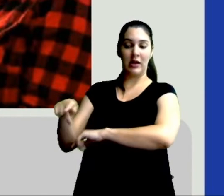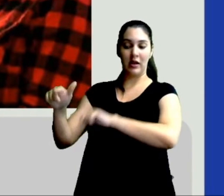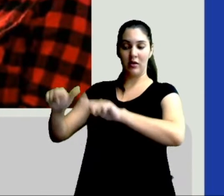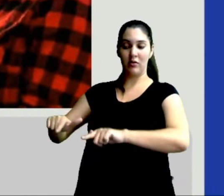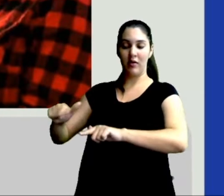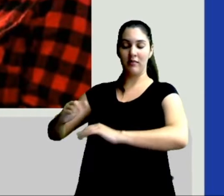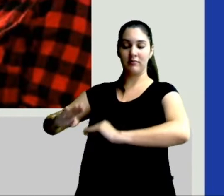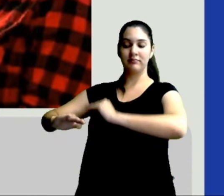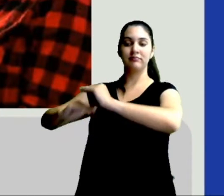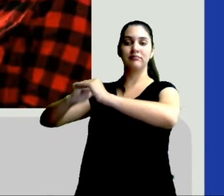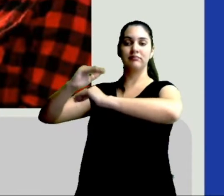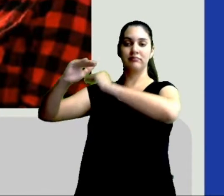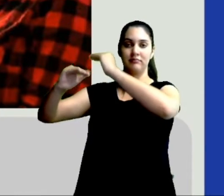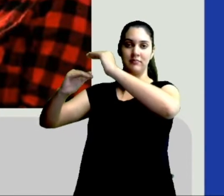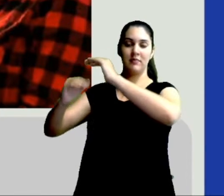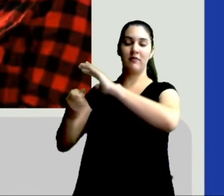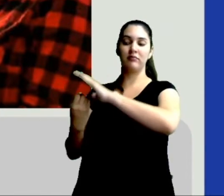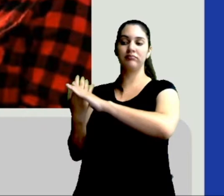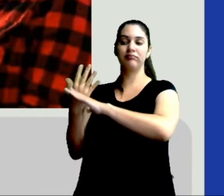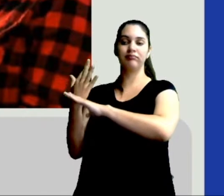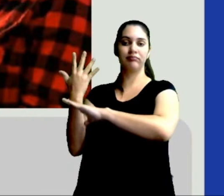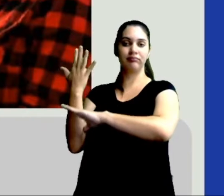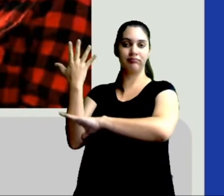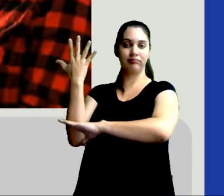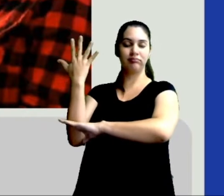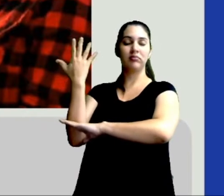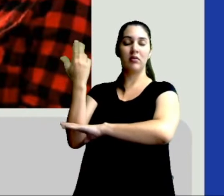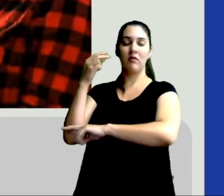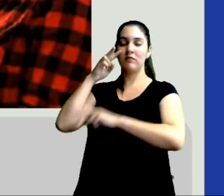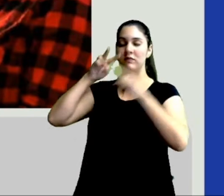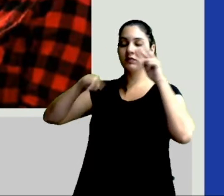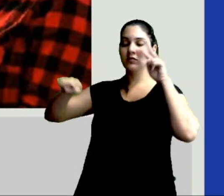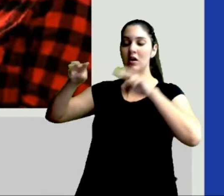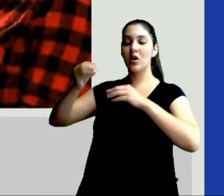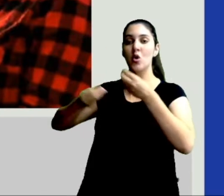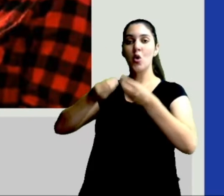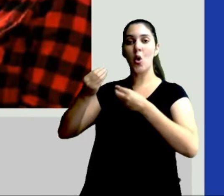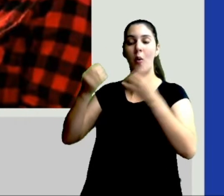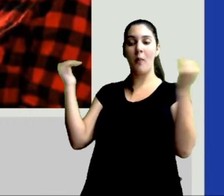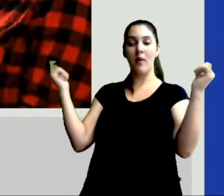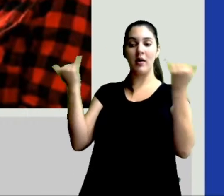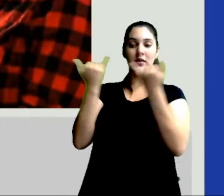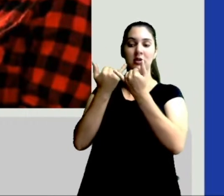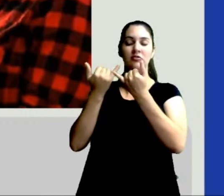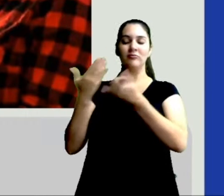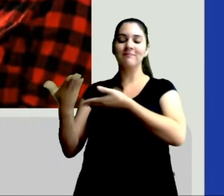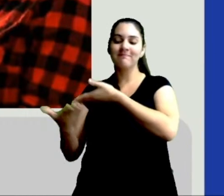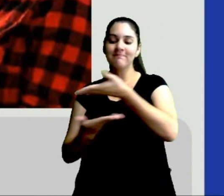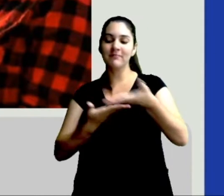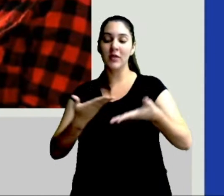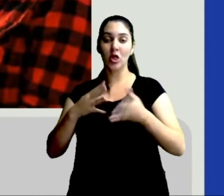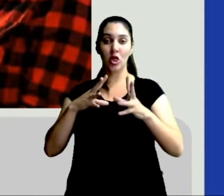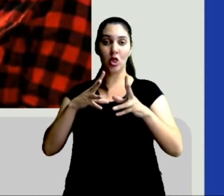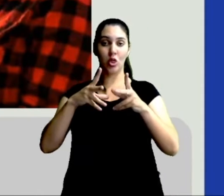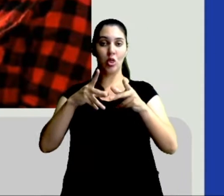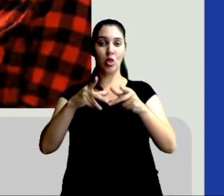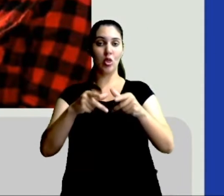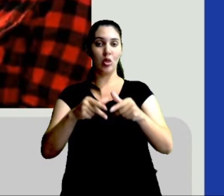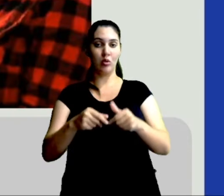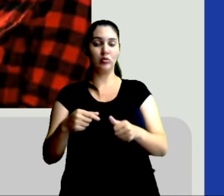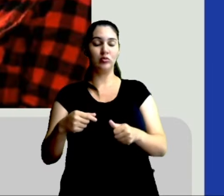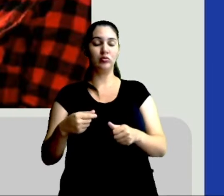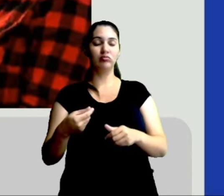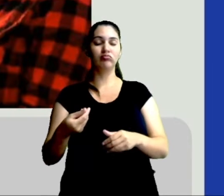ela se desenvolva, né? Então, observem, né, como a energia ela permeia todas as questões